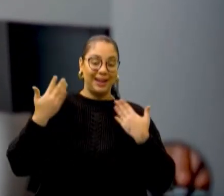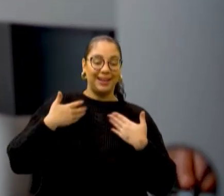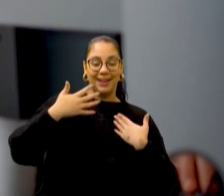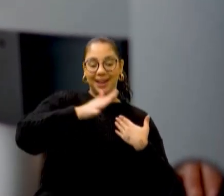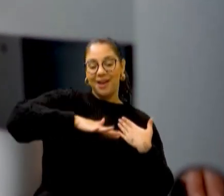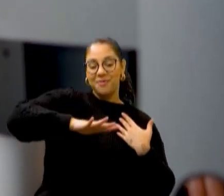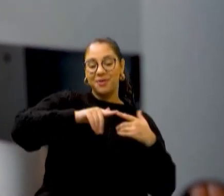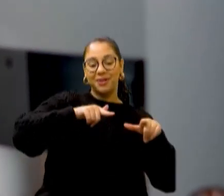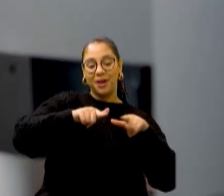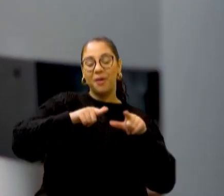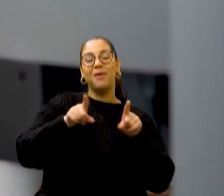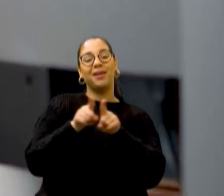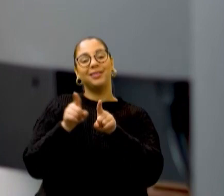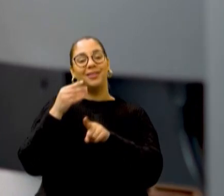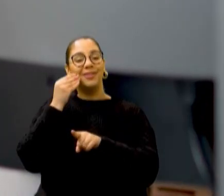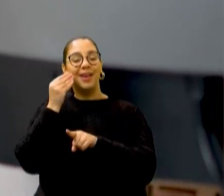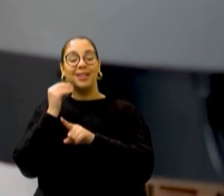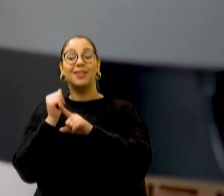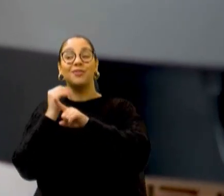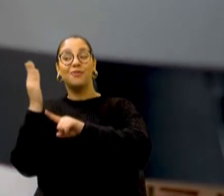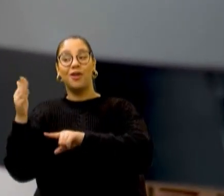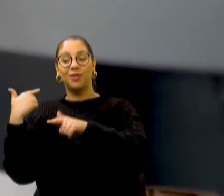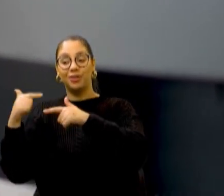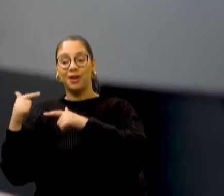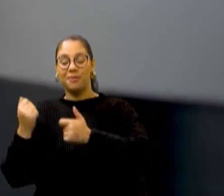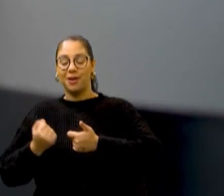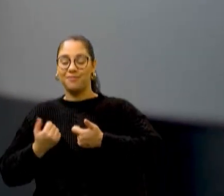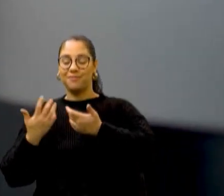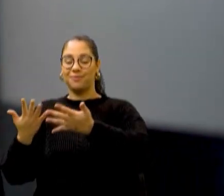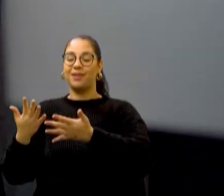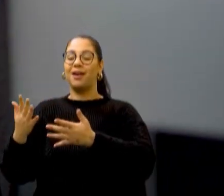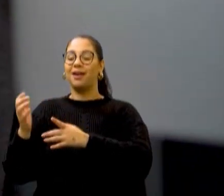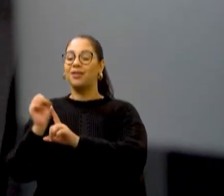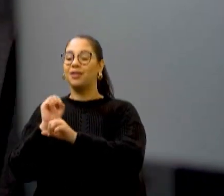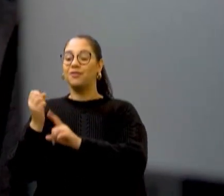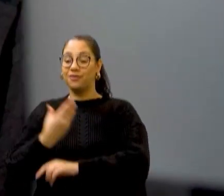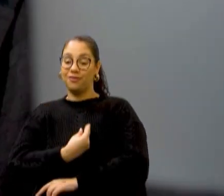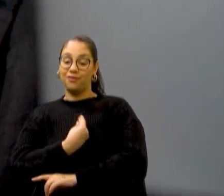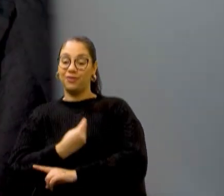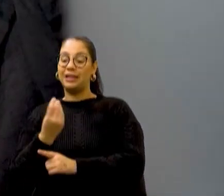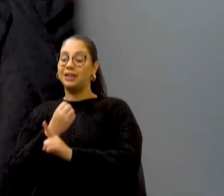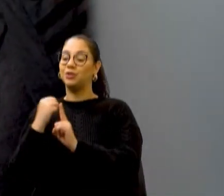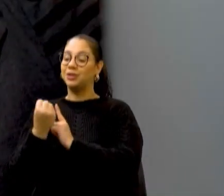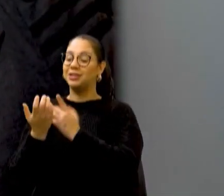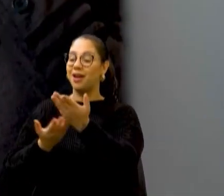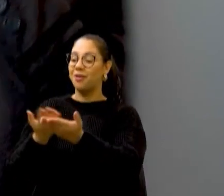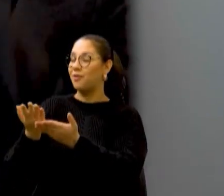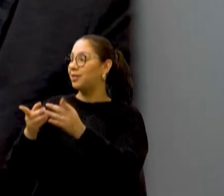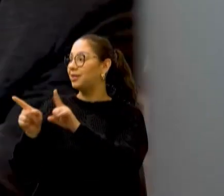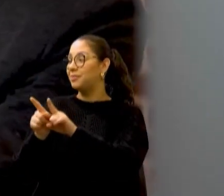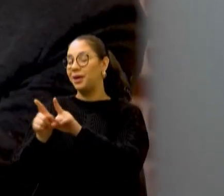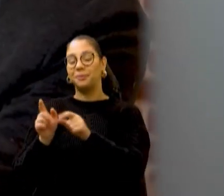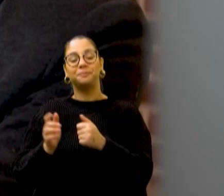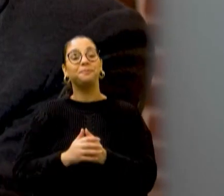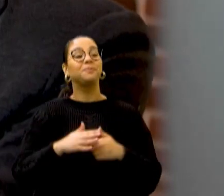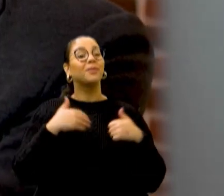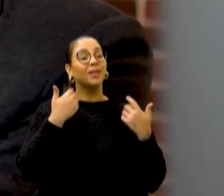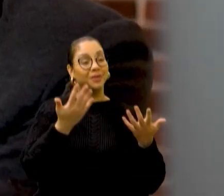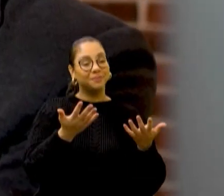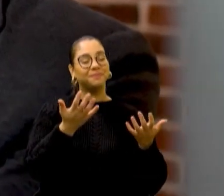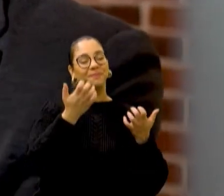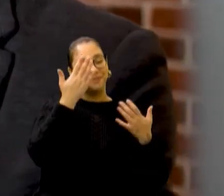trago alegria para o trabalho busco também faça isso fora do trabalho na vida social também Maravilha